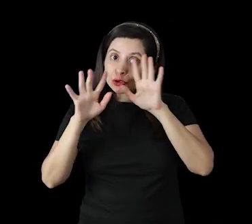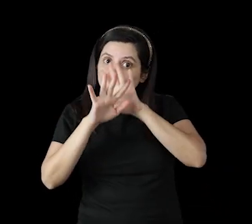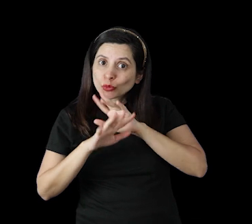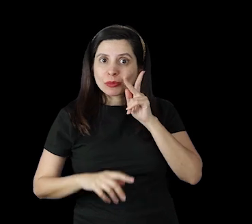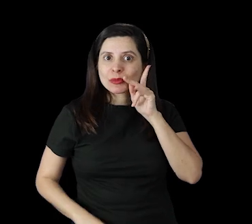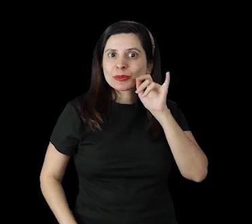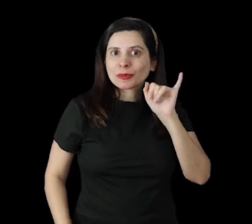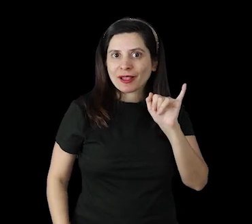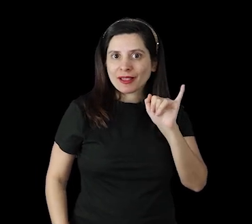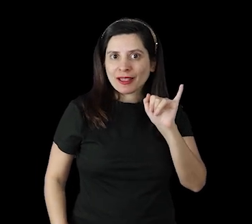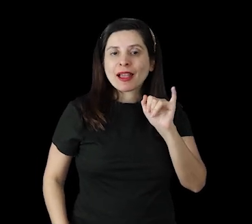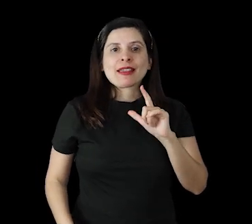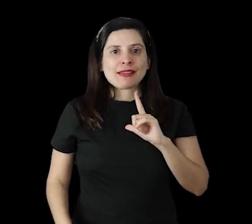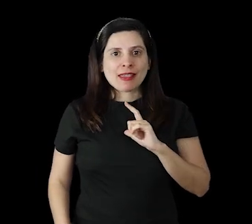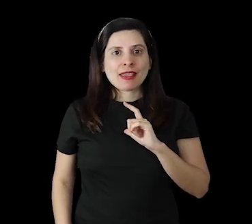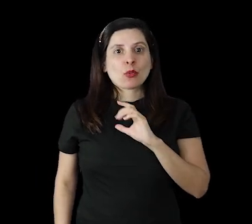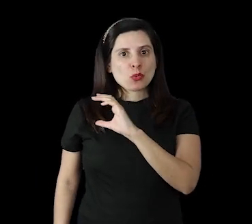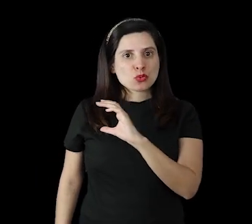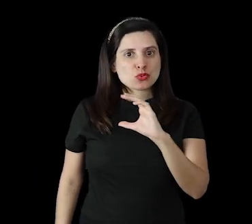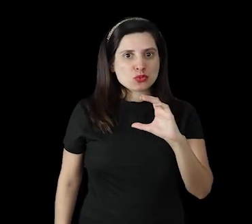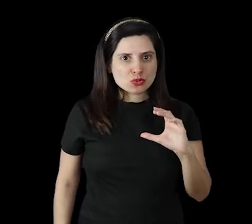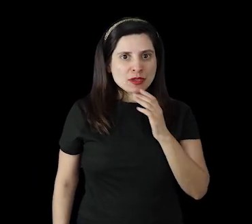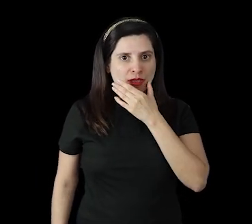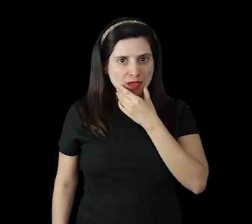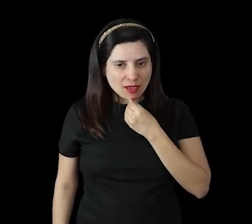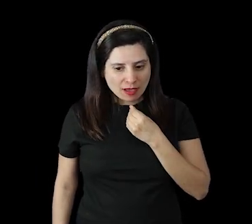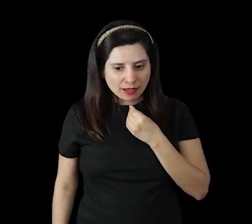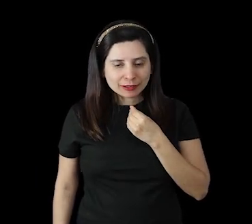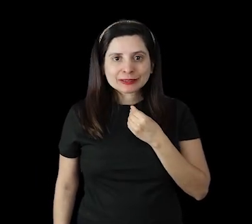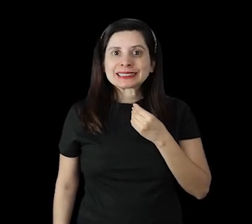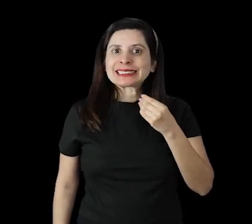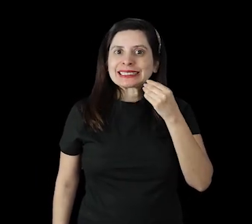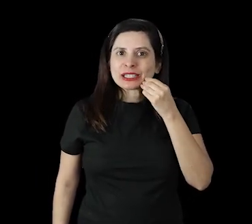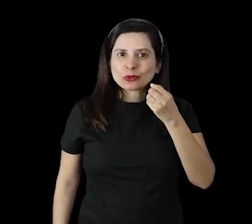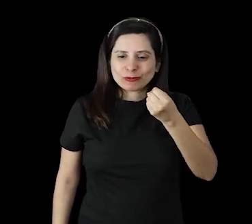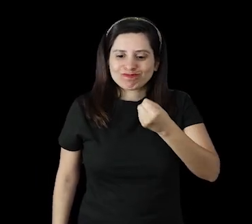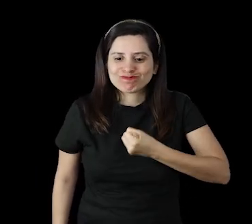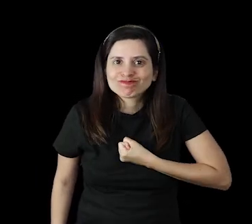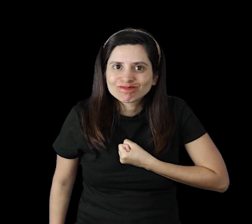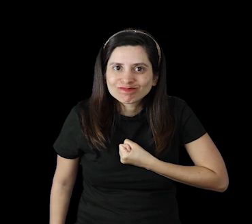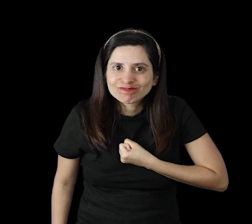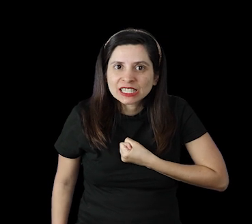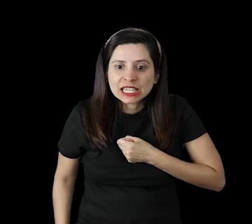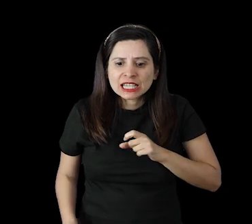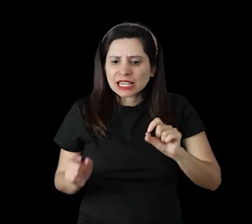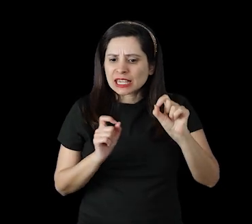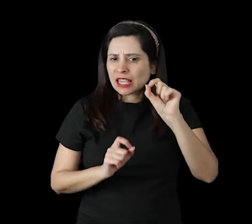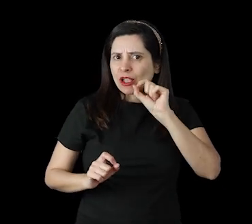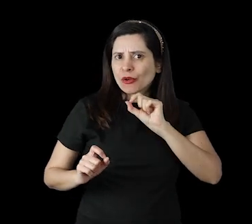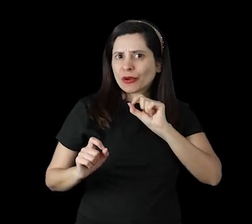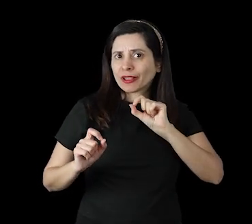Aí a gente tem o cunhado, que acabou de tentar cometer um suicídio, e que é totalmente